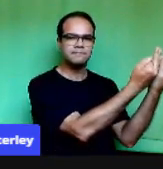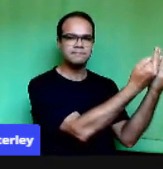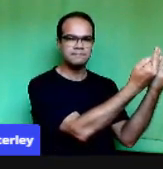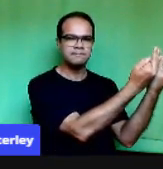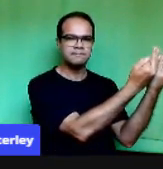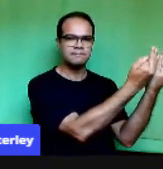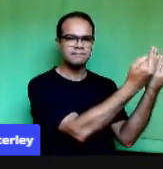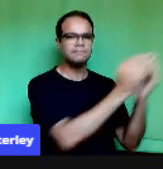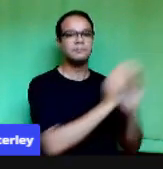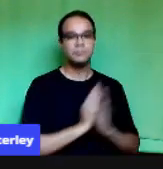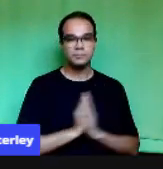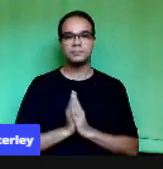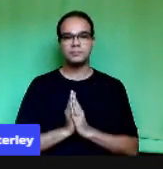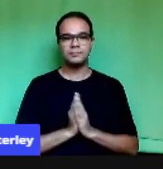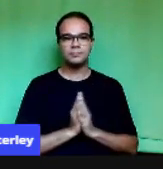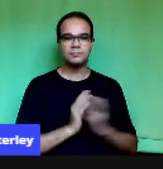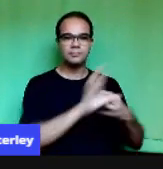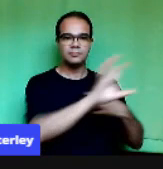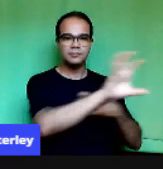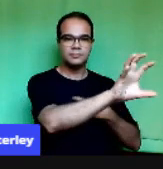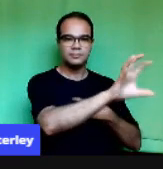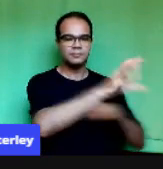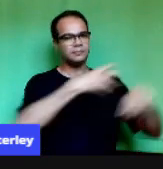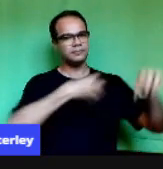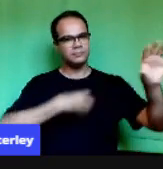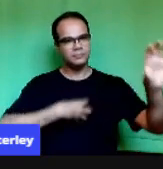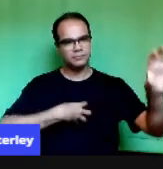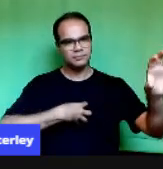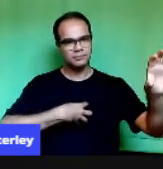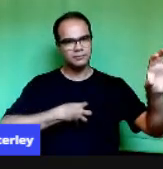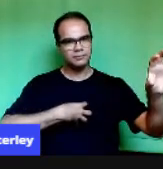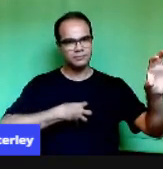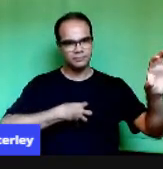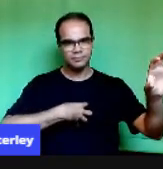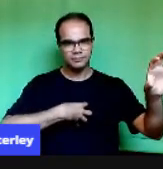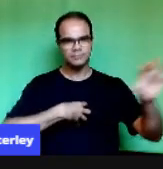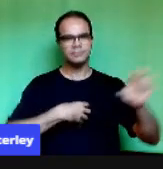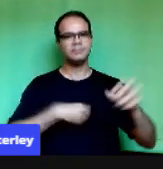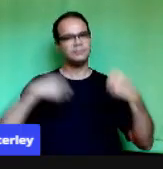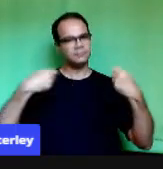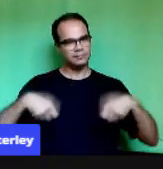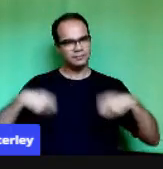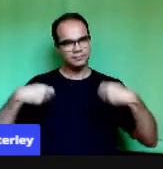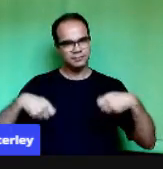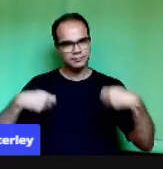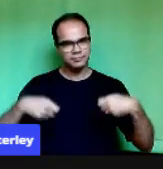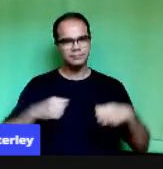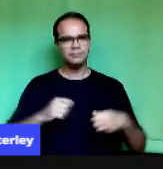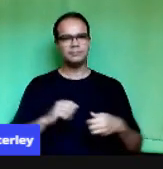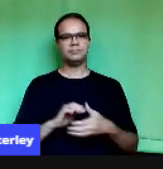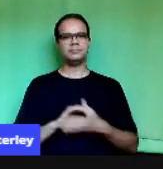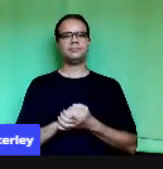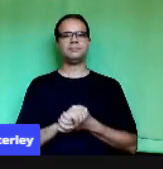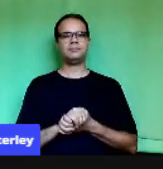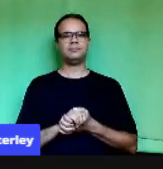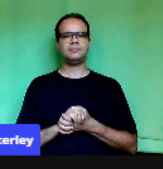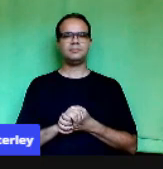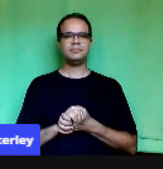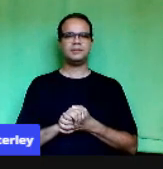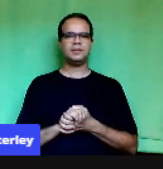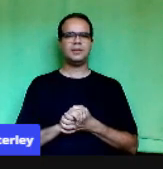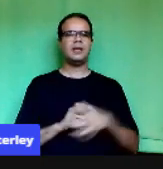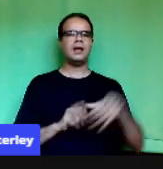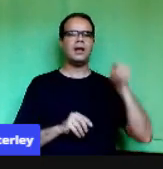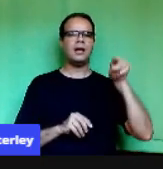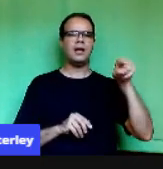faz parte. E quando eu falo em empatia, é de levar em consideração as demandas, né, e as necessidades que estão ao